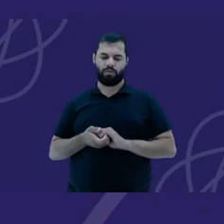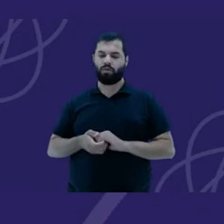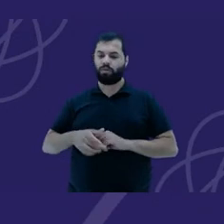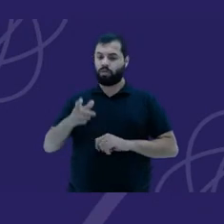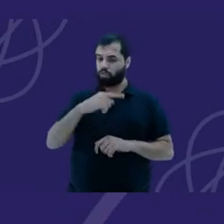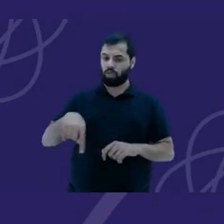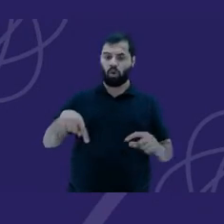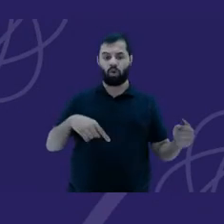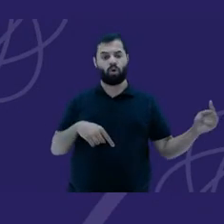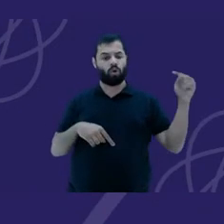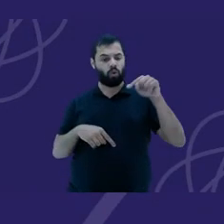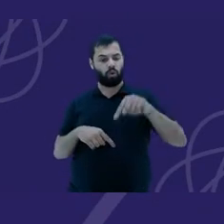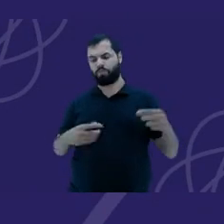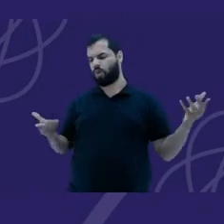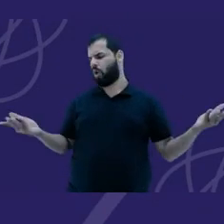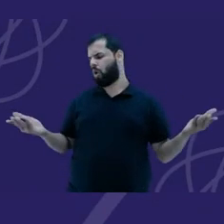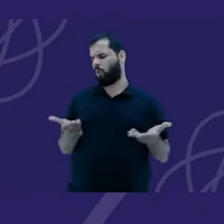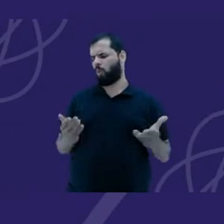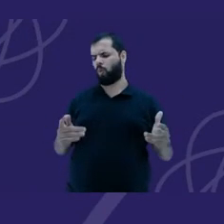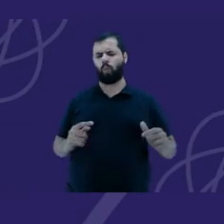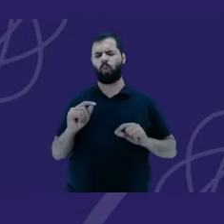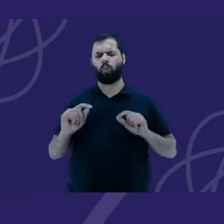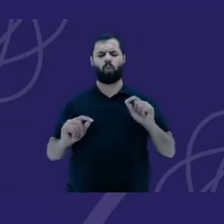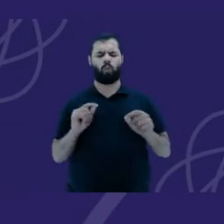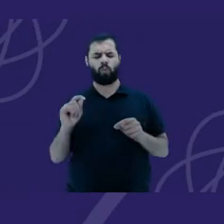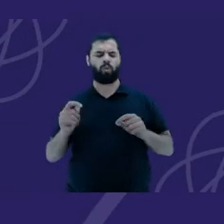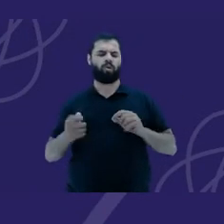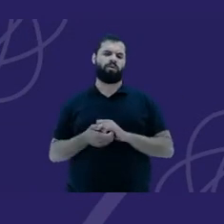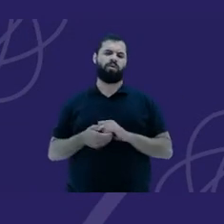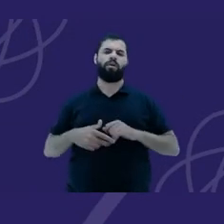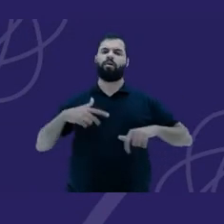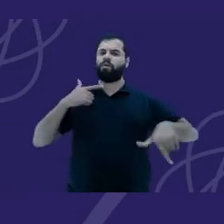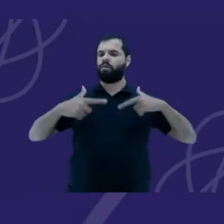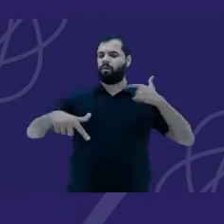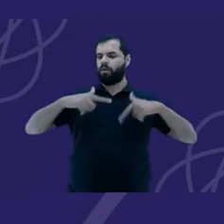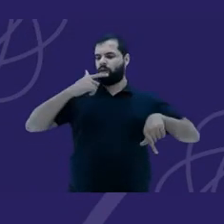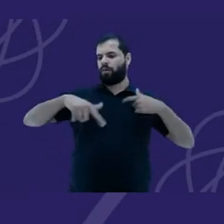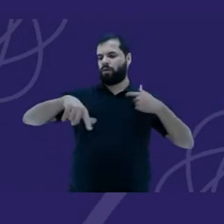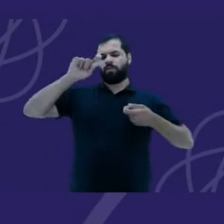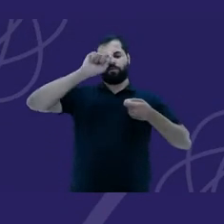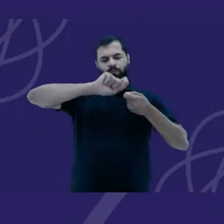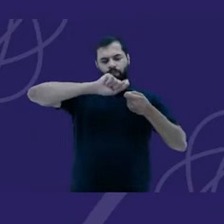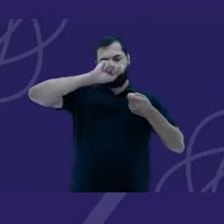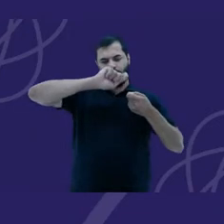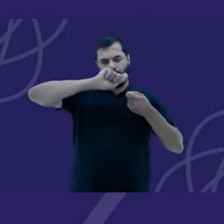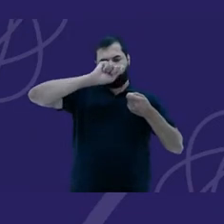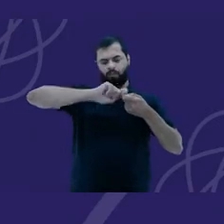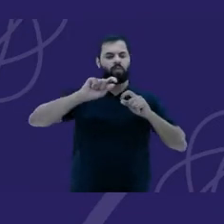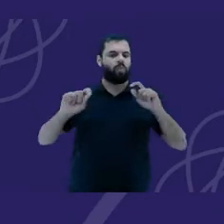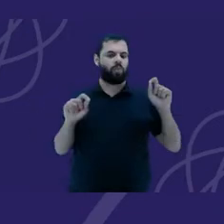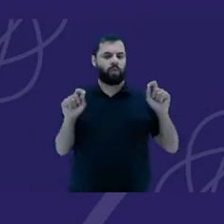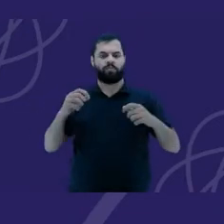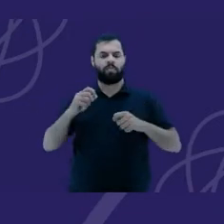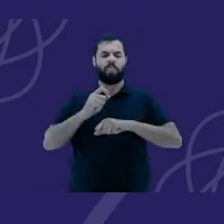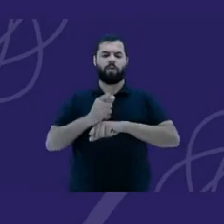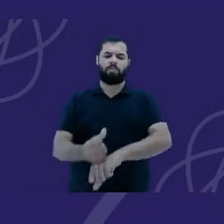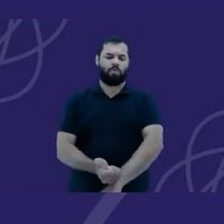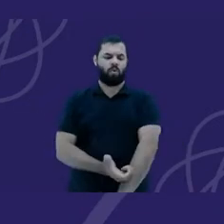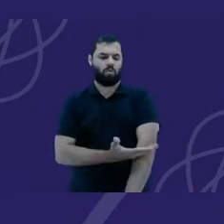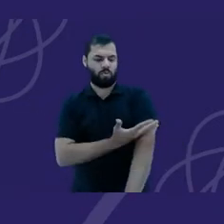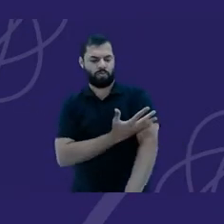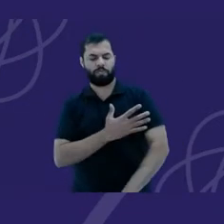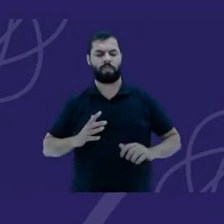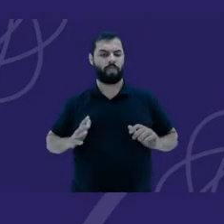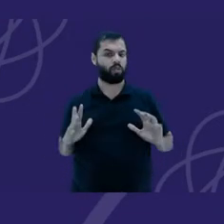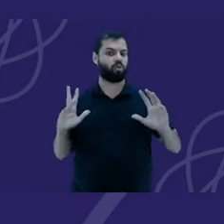aqui hoje, né, fazendo esse trabalho que me emociona e emociona a todos